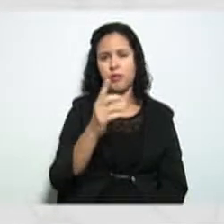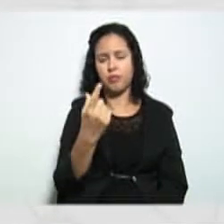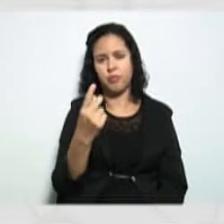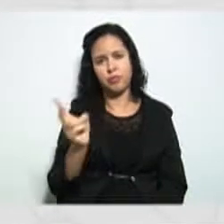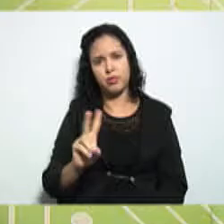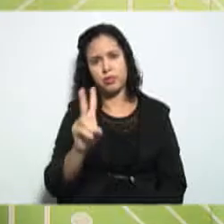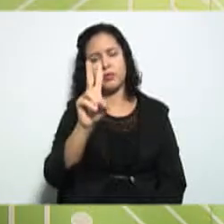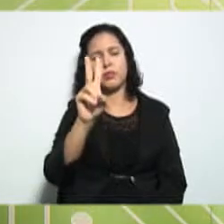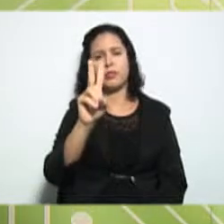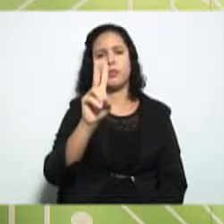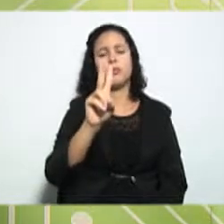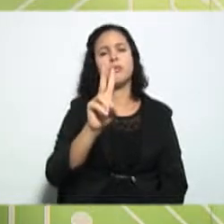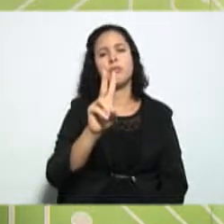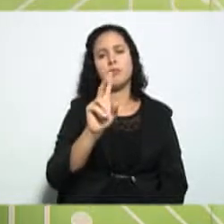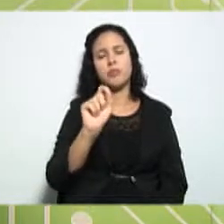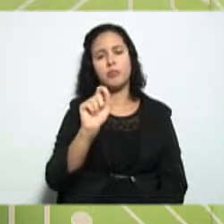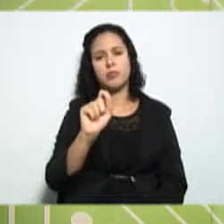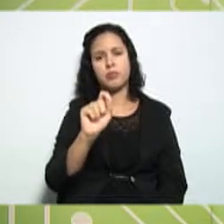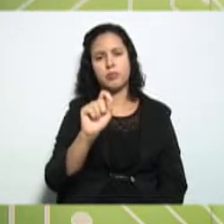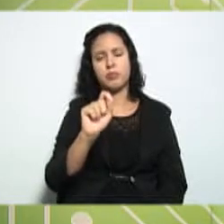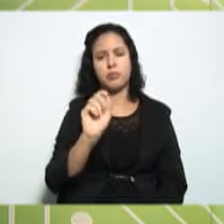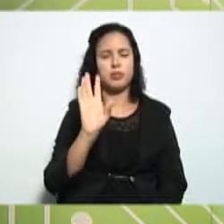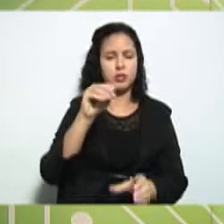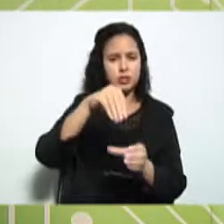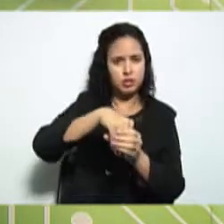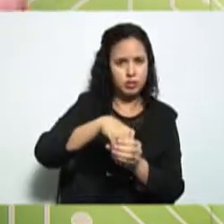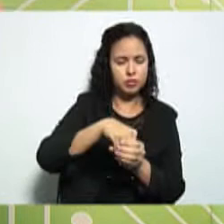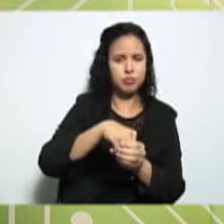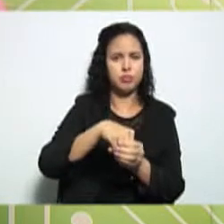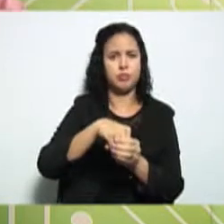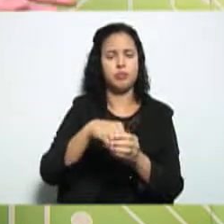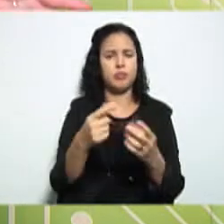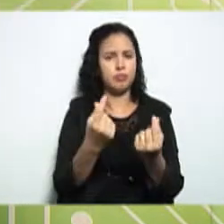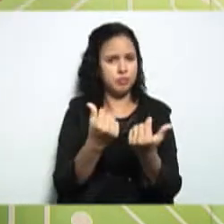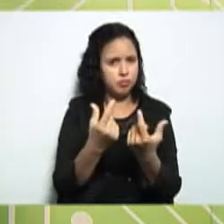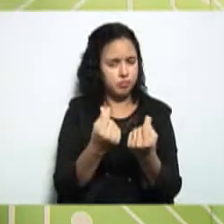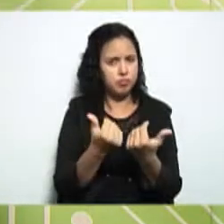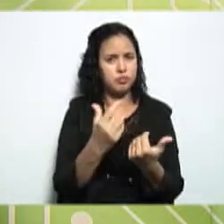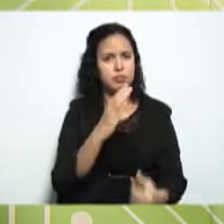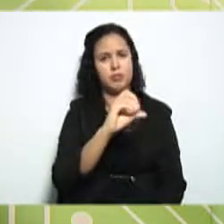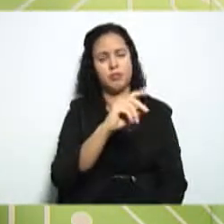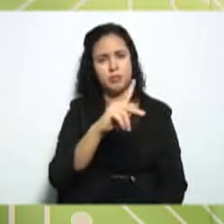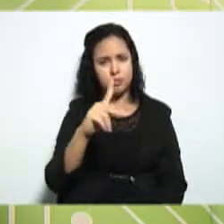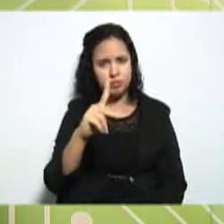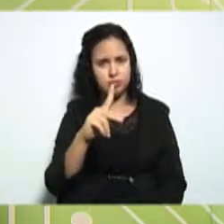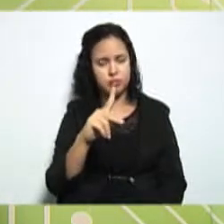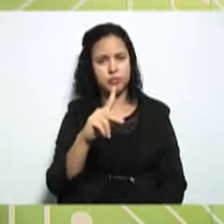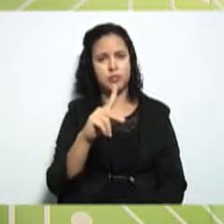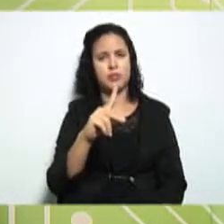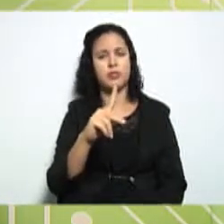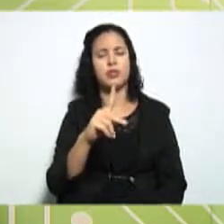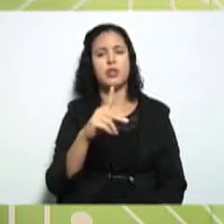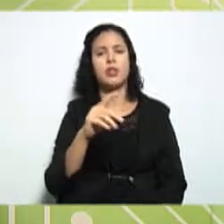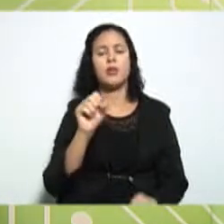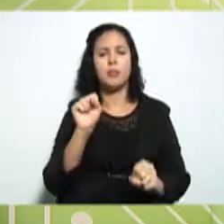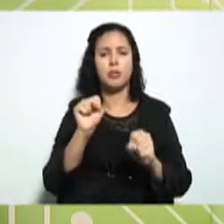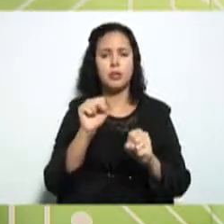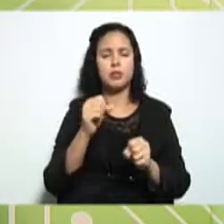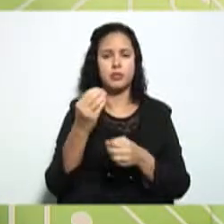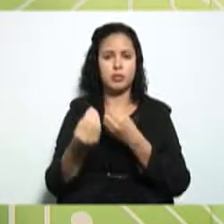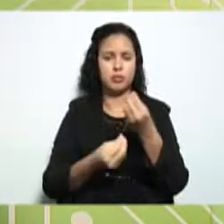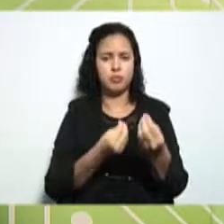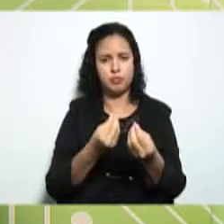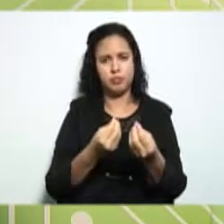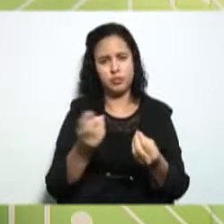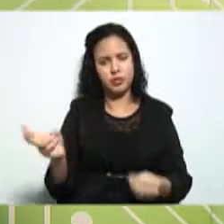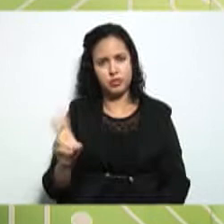valor patrimonial, que aí vai compor todo o capital de uma empresa, no caso, a sociedade cooperativa. E ele pode ser instituído ou por